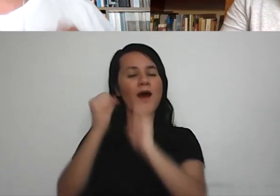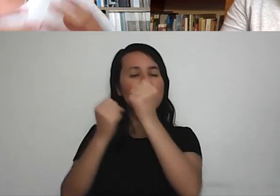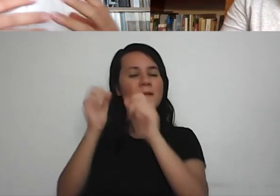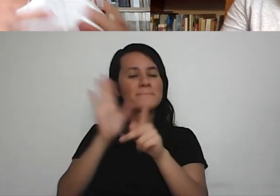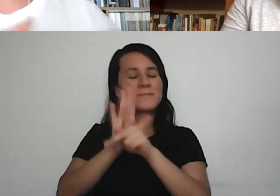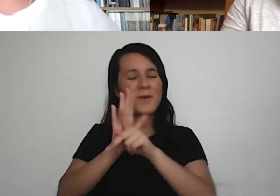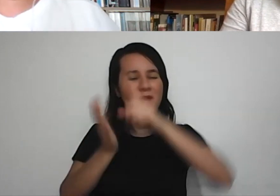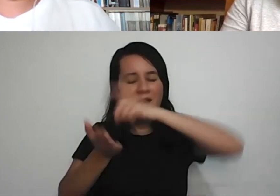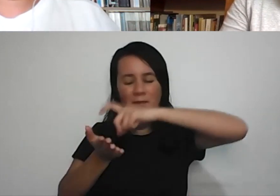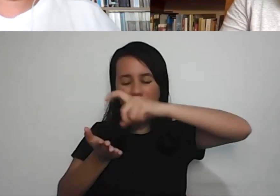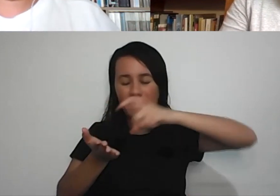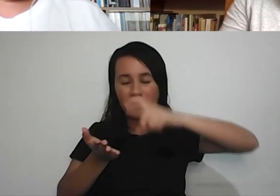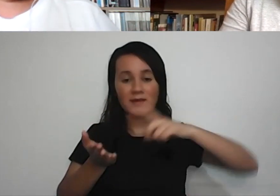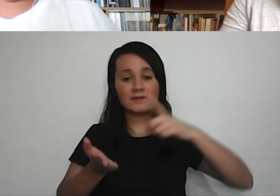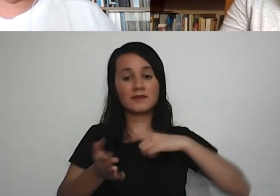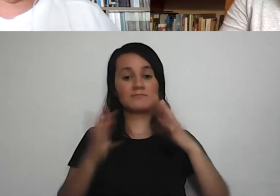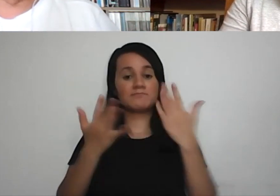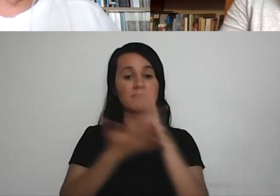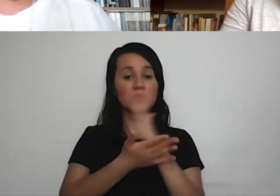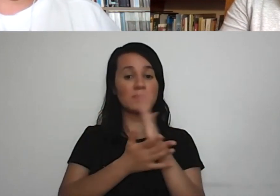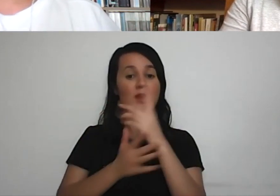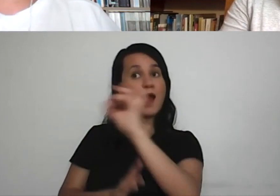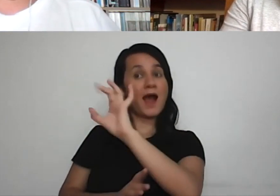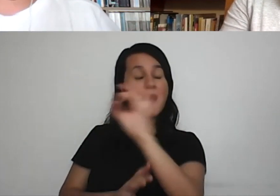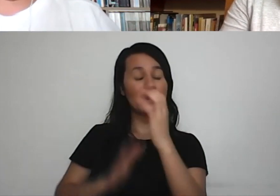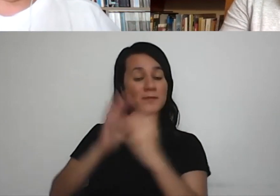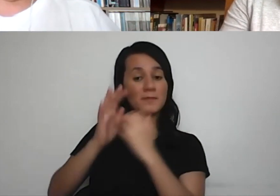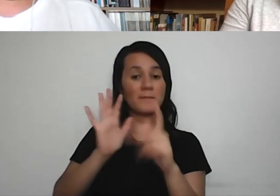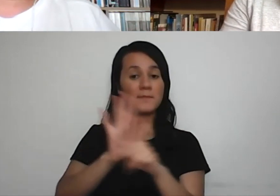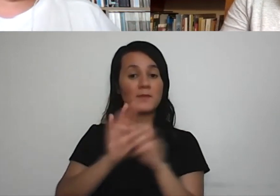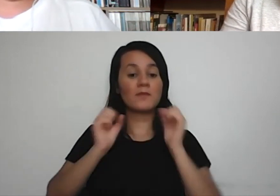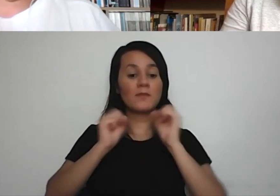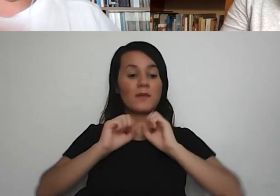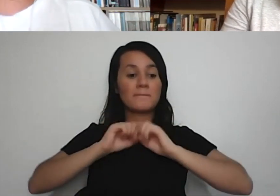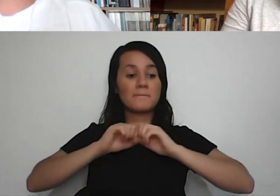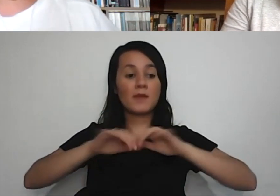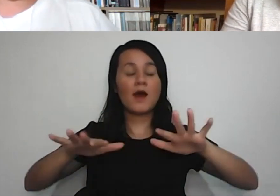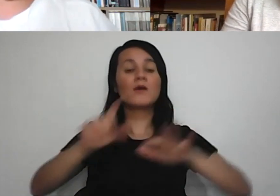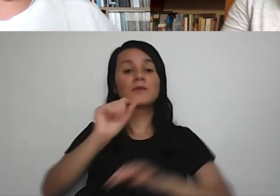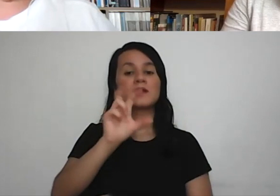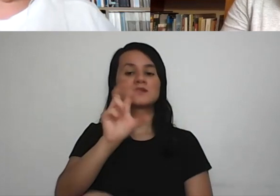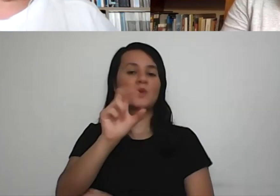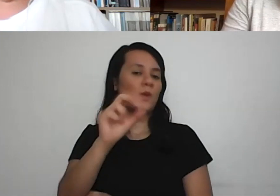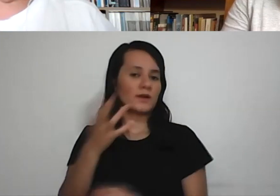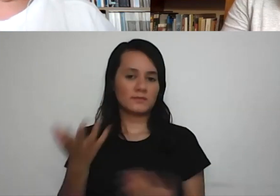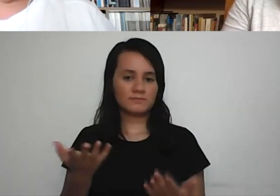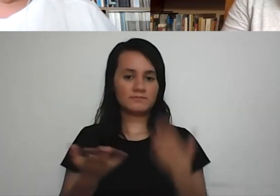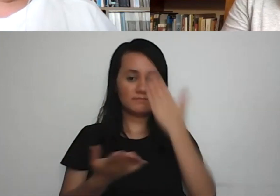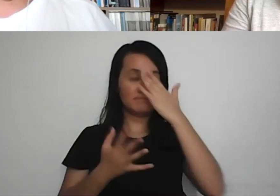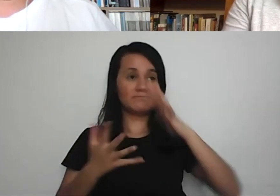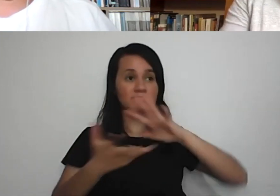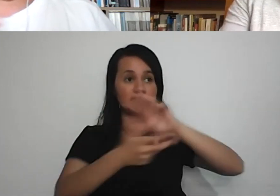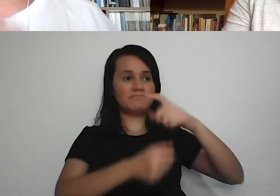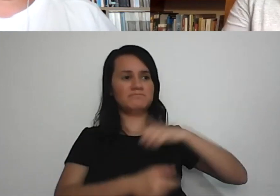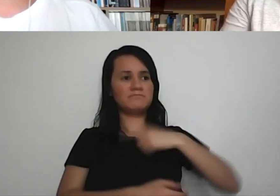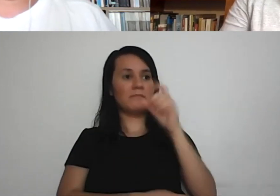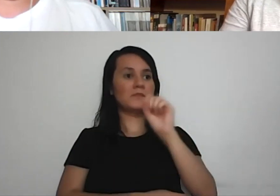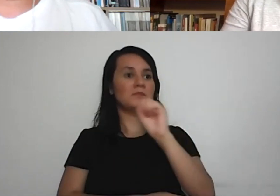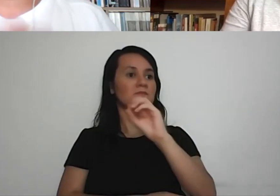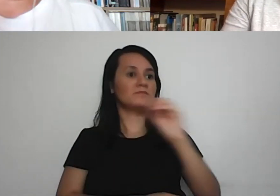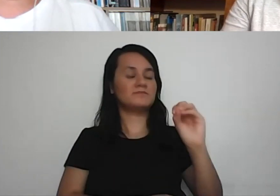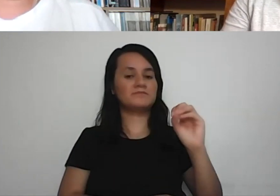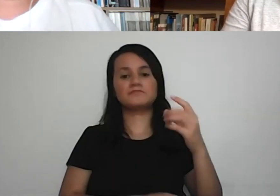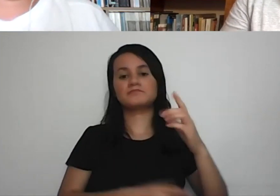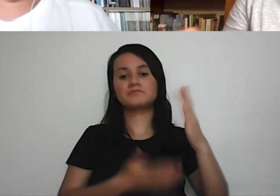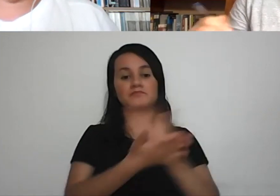As editoras lançam 50 exemplares. Então, nesse universo aí de 1.860 livros, a gente pode falar que